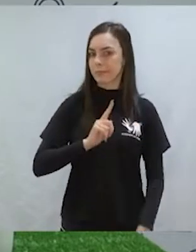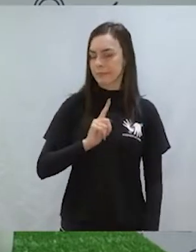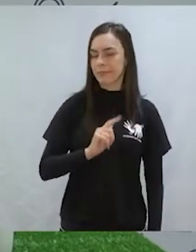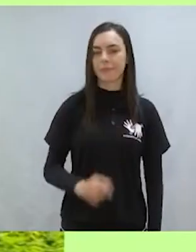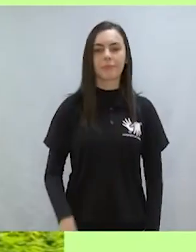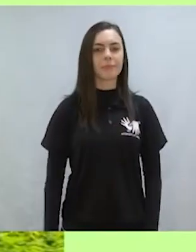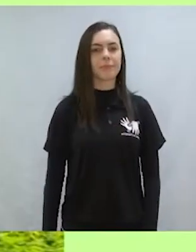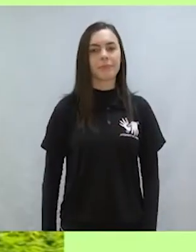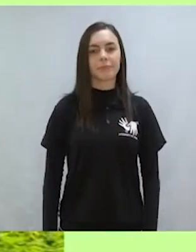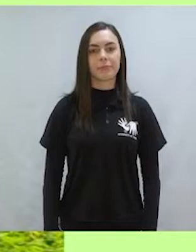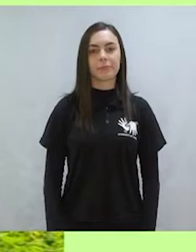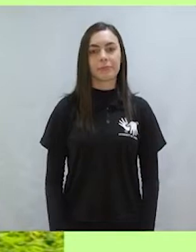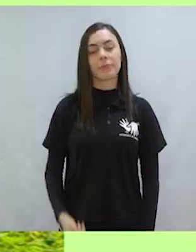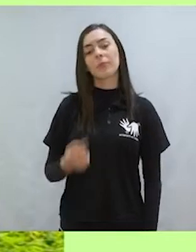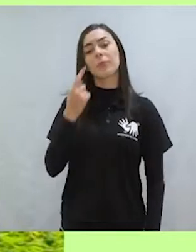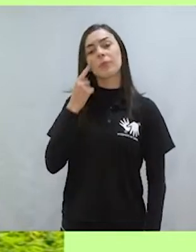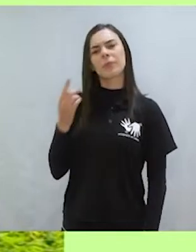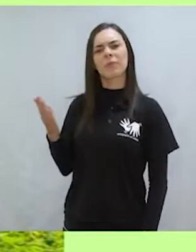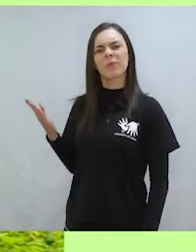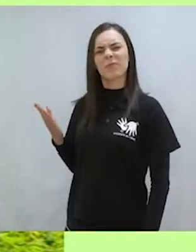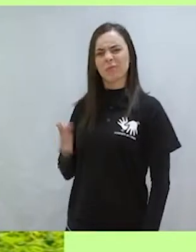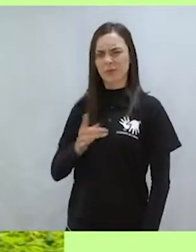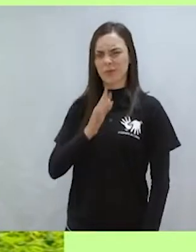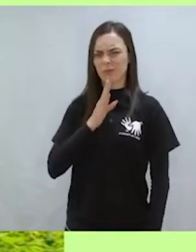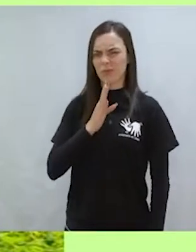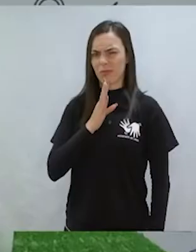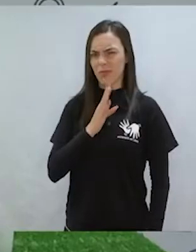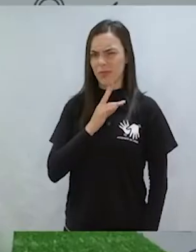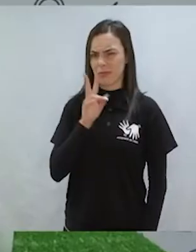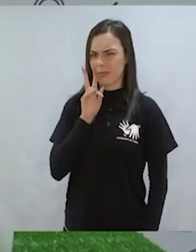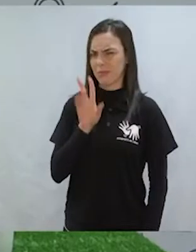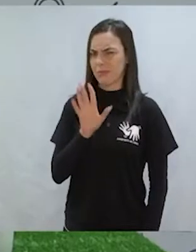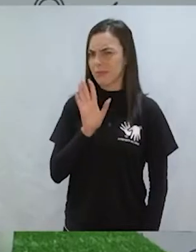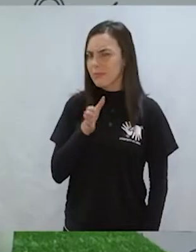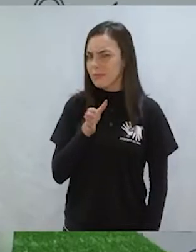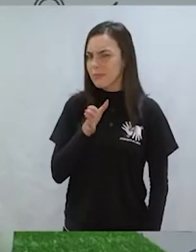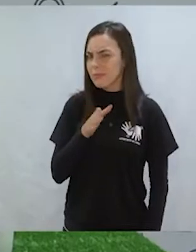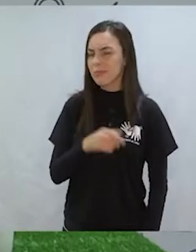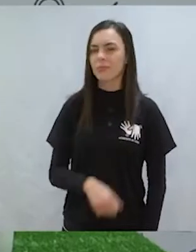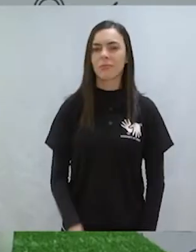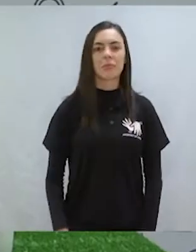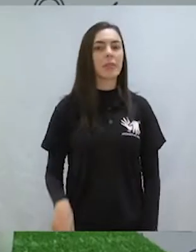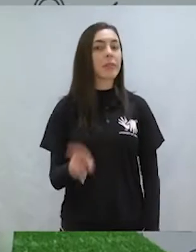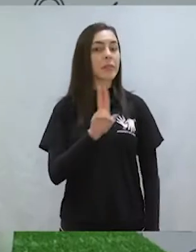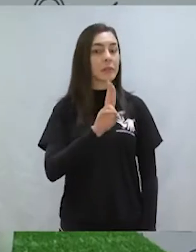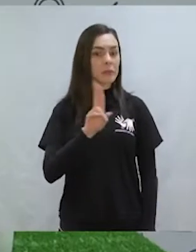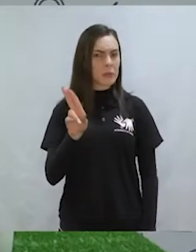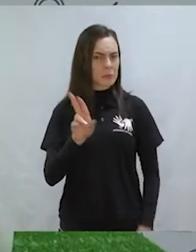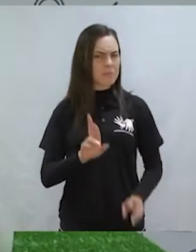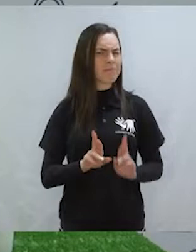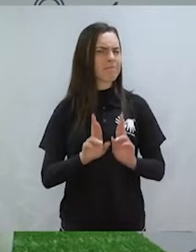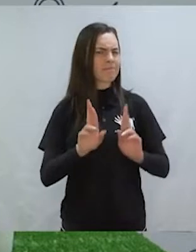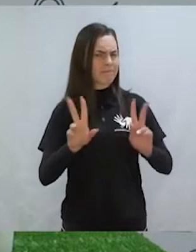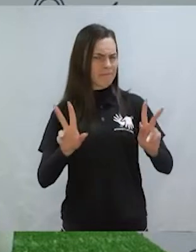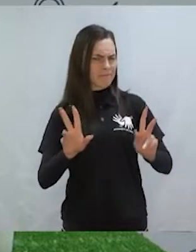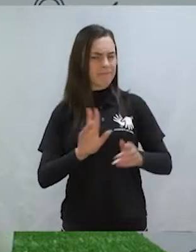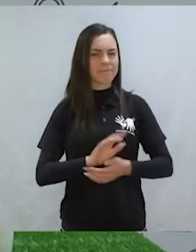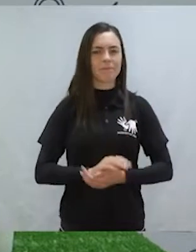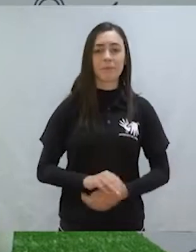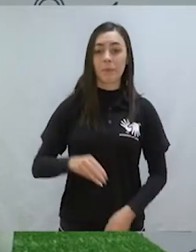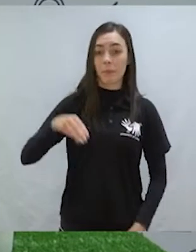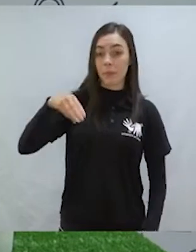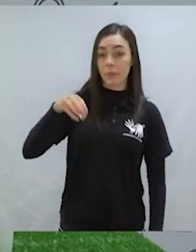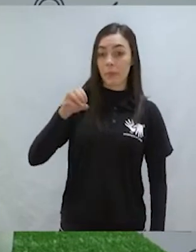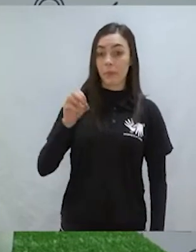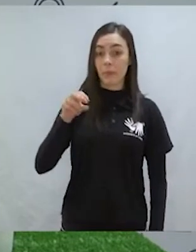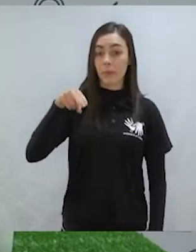também. Olha lá. Você conhece, já viu essa boneca aqui? Ela tem um nome um pouco